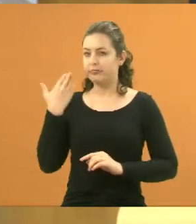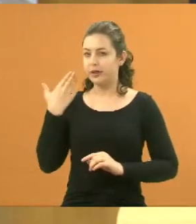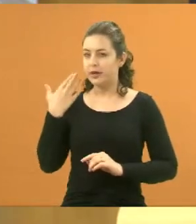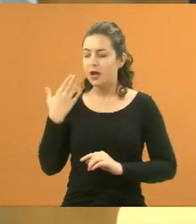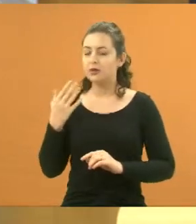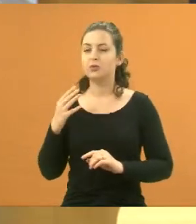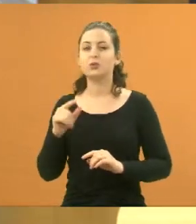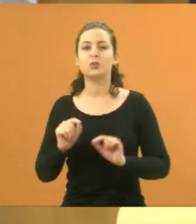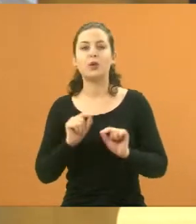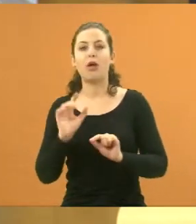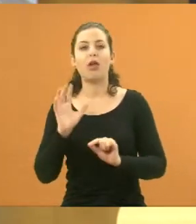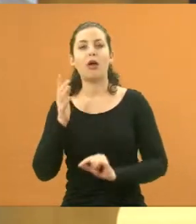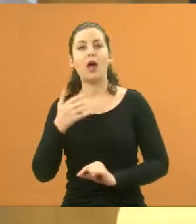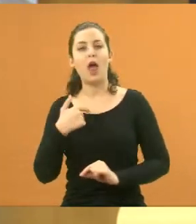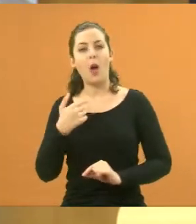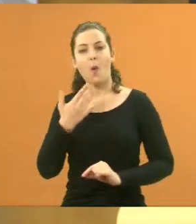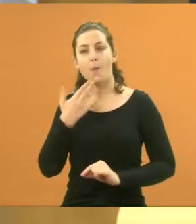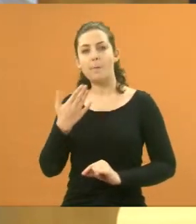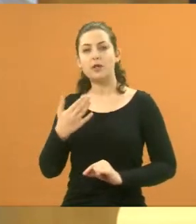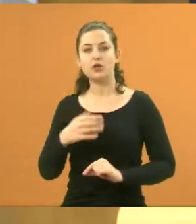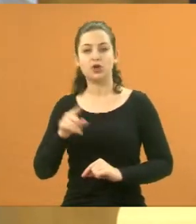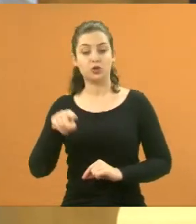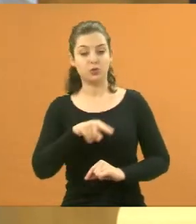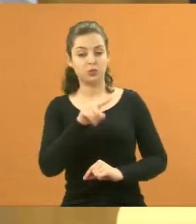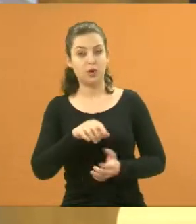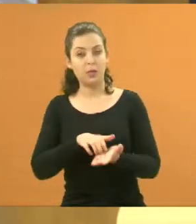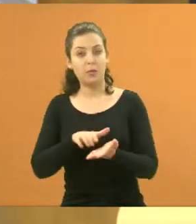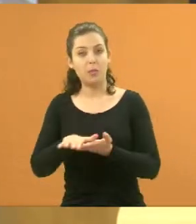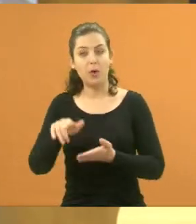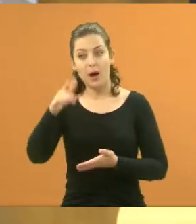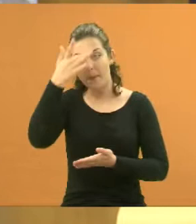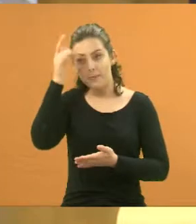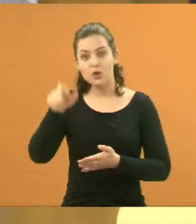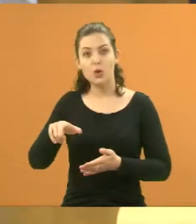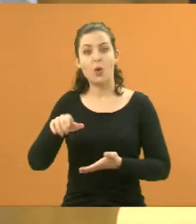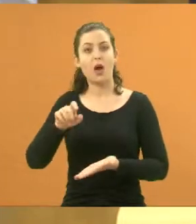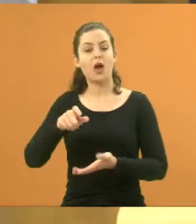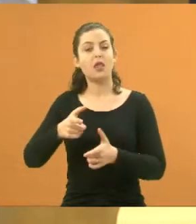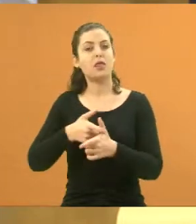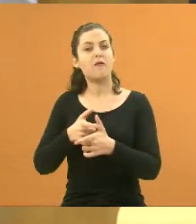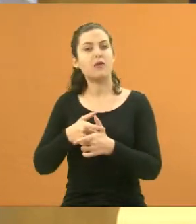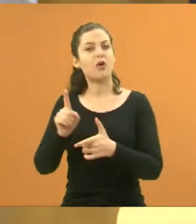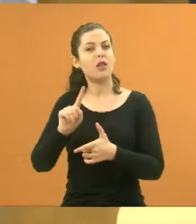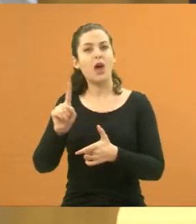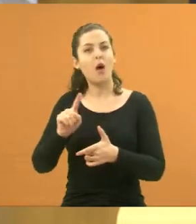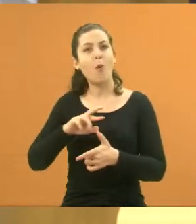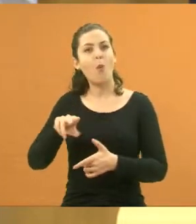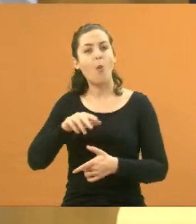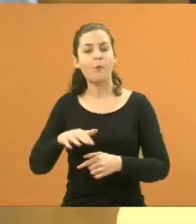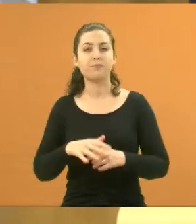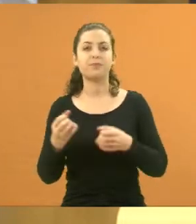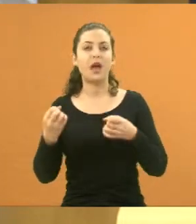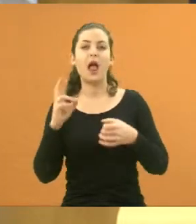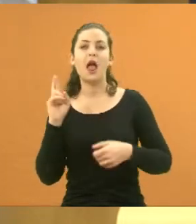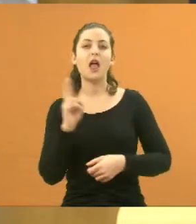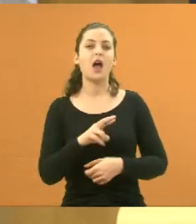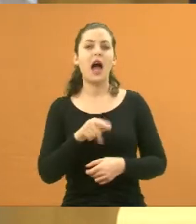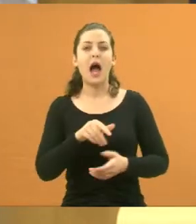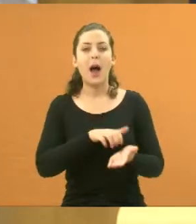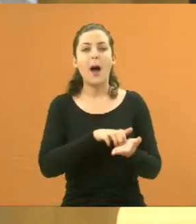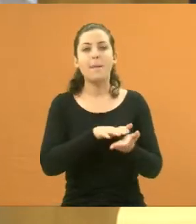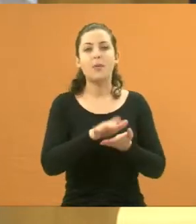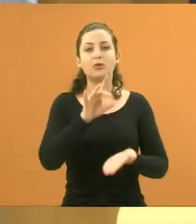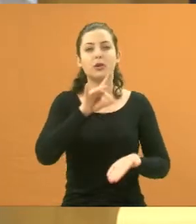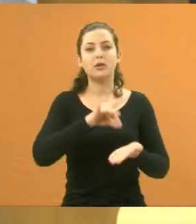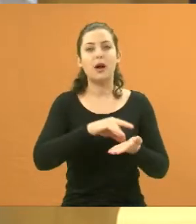passado, da qual eu pedi que fosse eliminada a multa, porque a pessoa, de fato, não era devedora, e a explicação foi o seguinte, a multa inicial